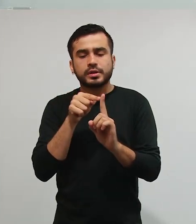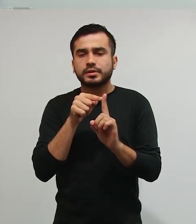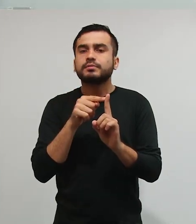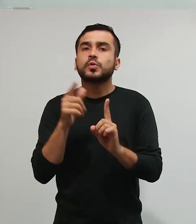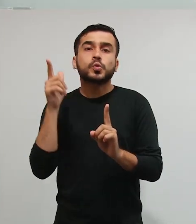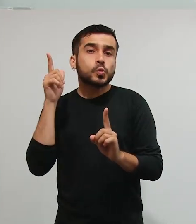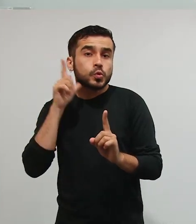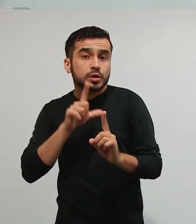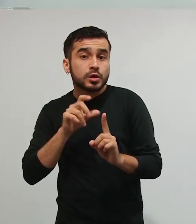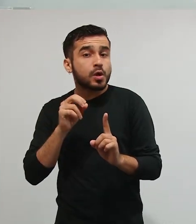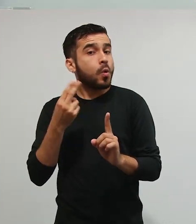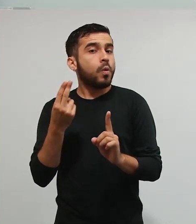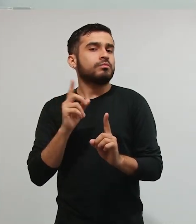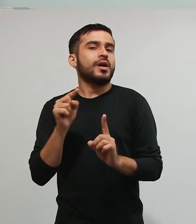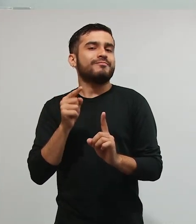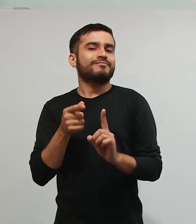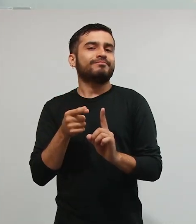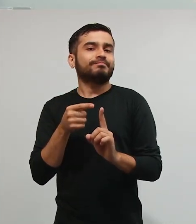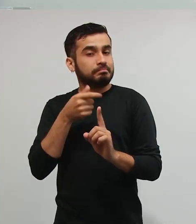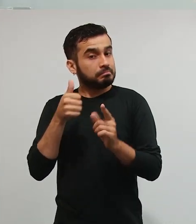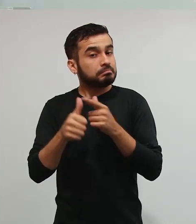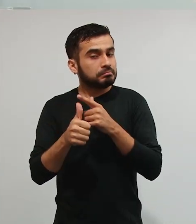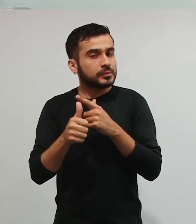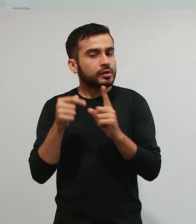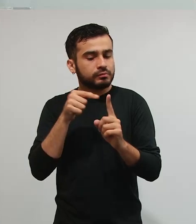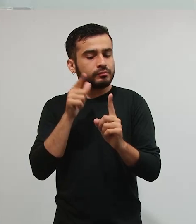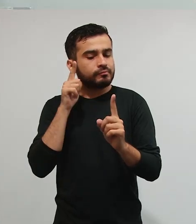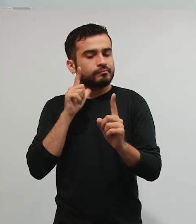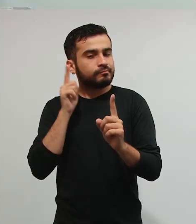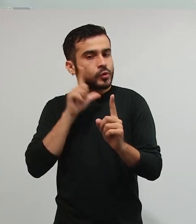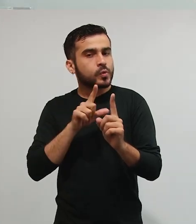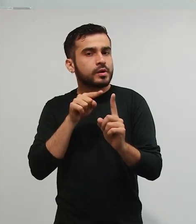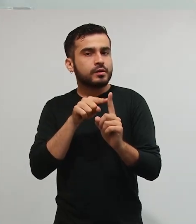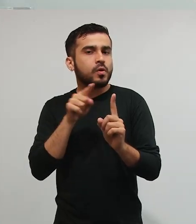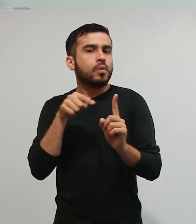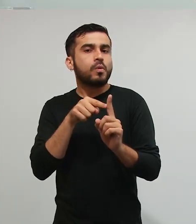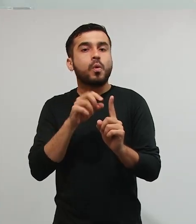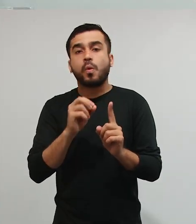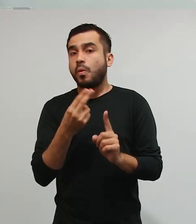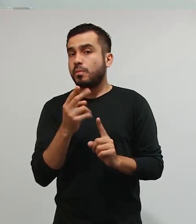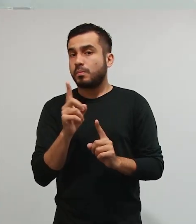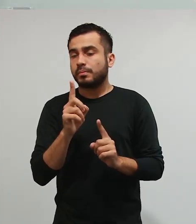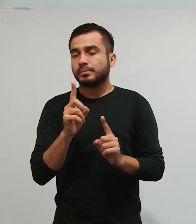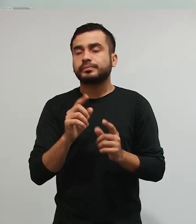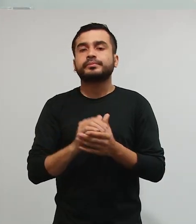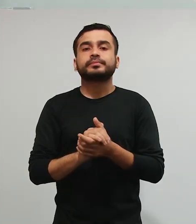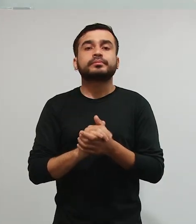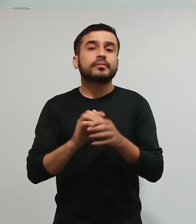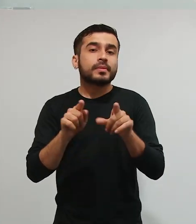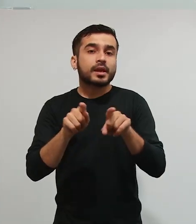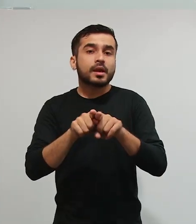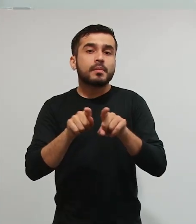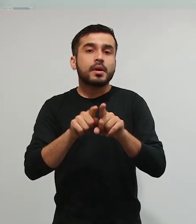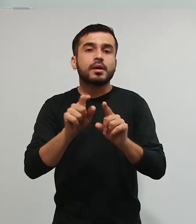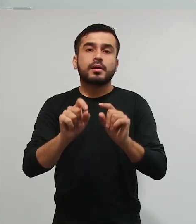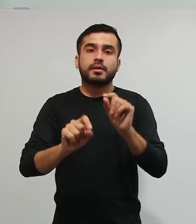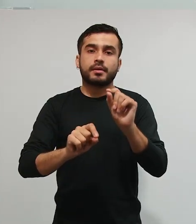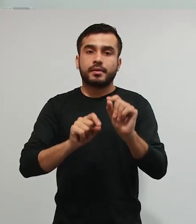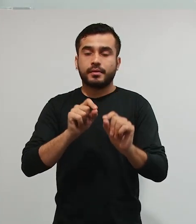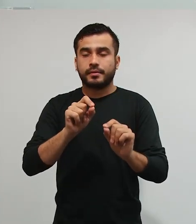objetivos foram ou não alcançados. Primeiro ponto. Você trata nas